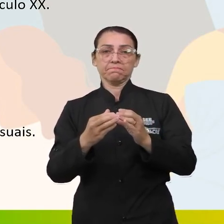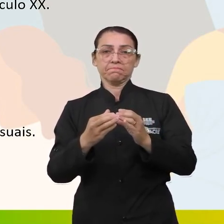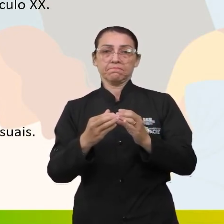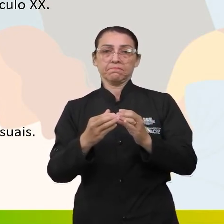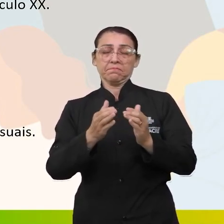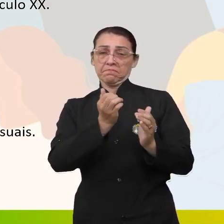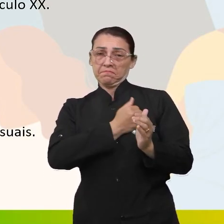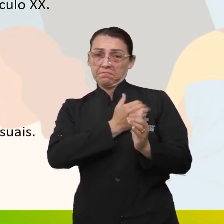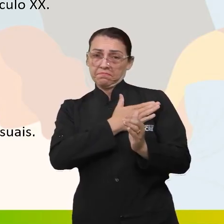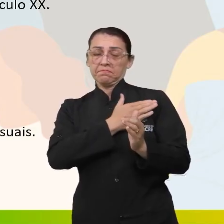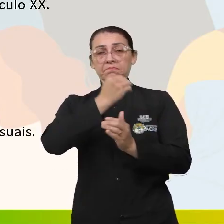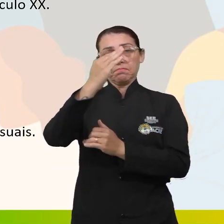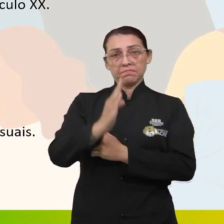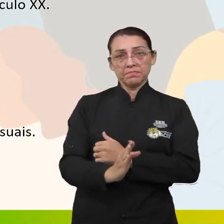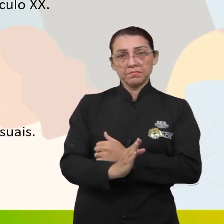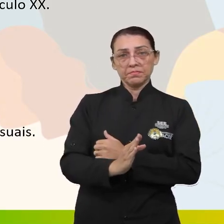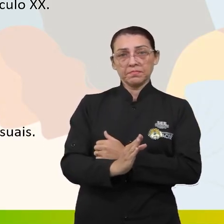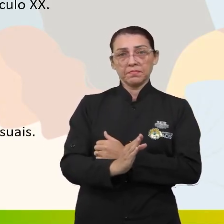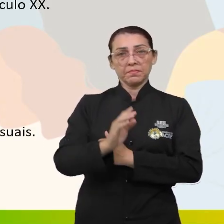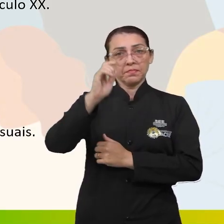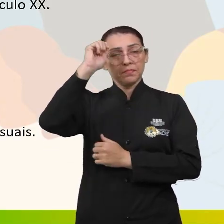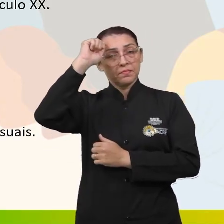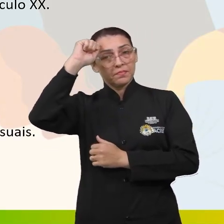marginalizados no Brasil,